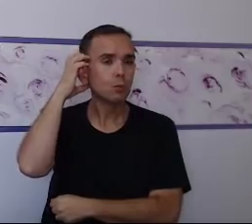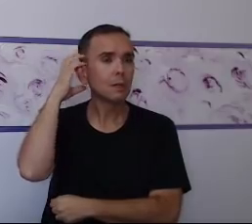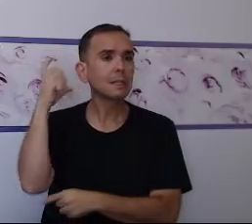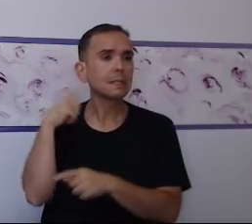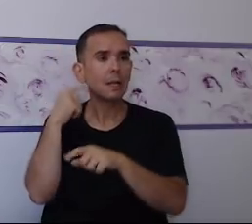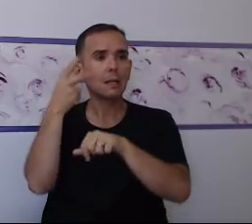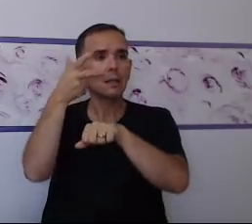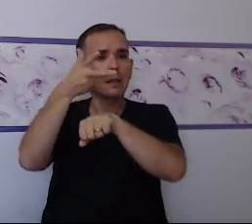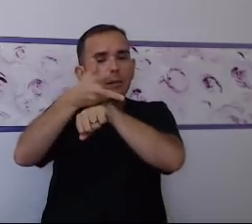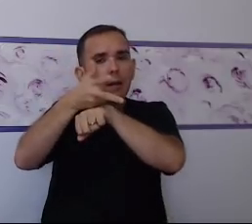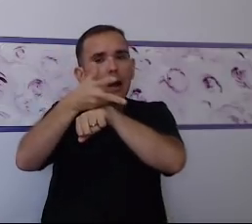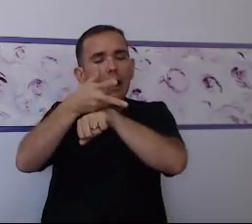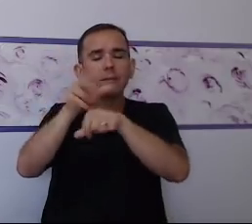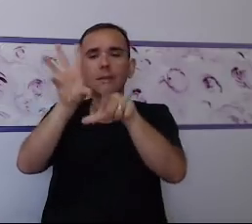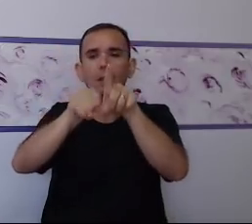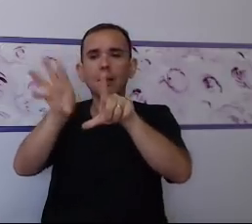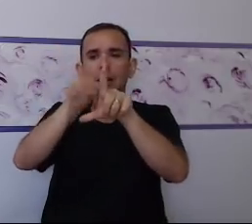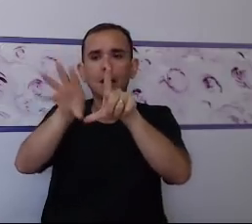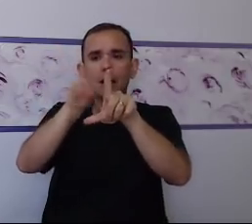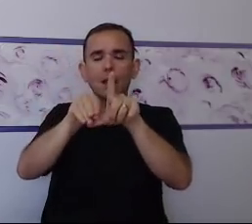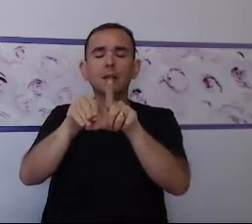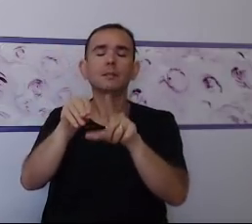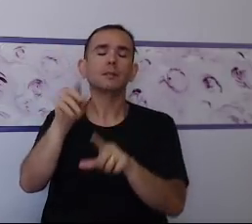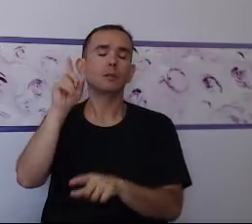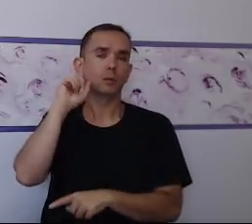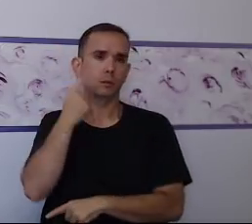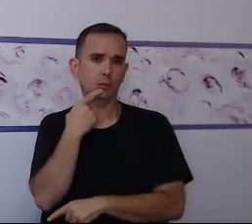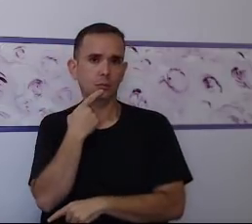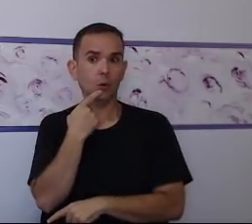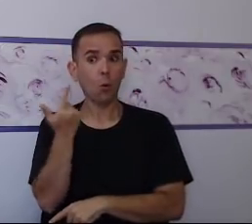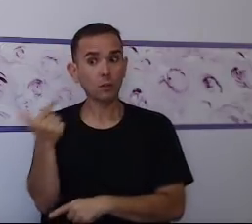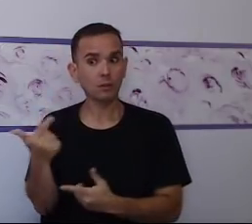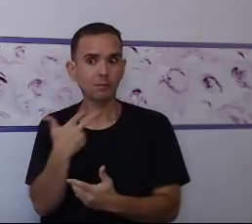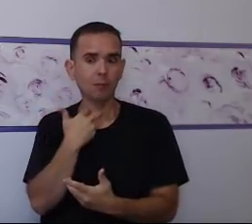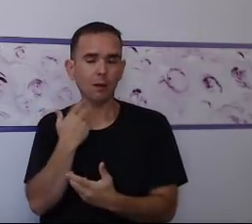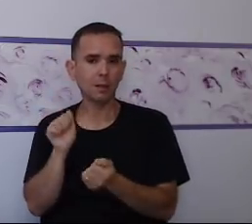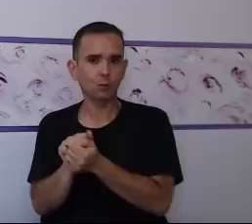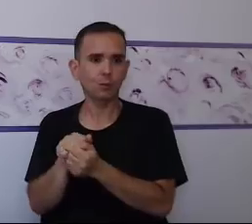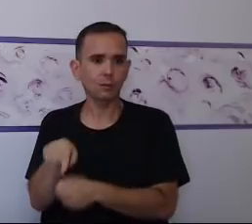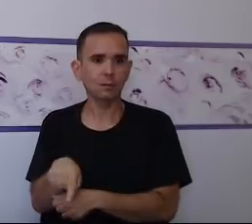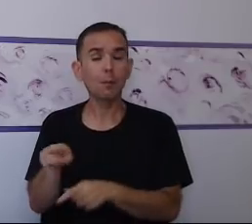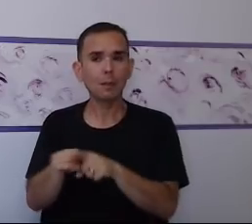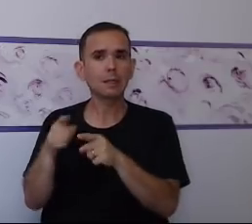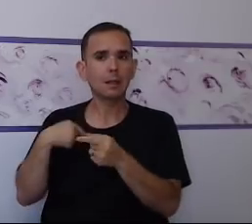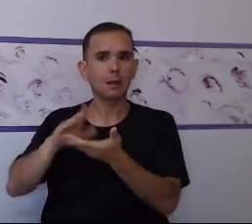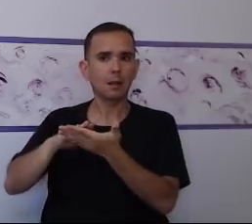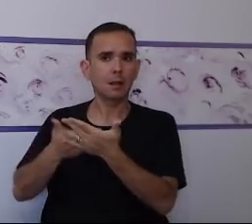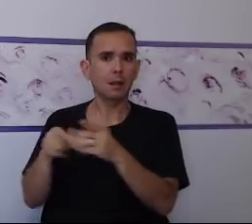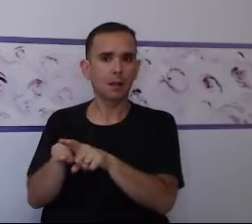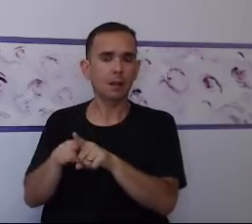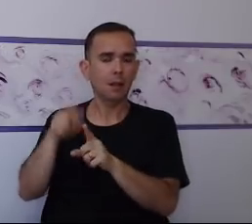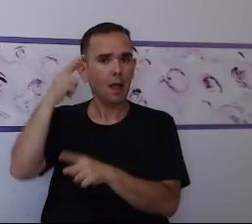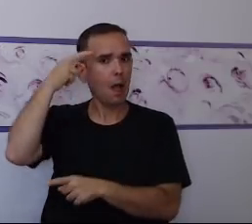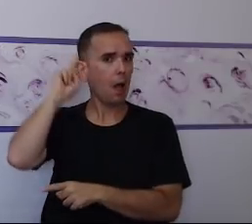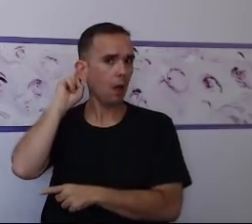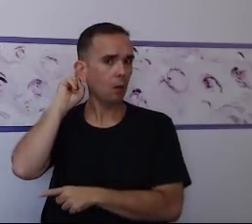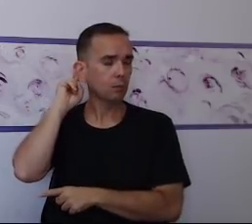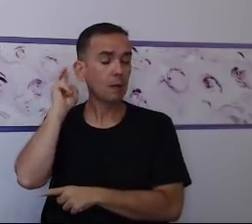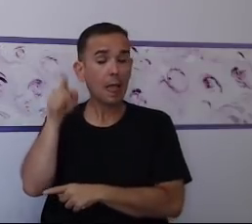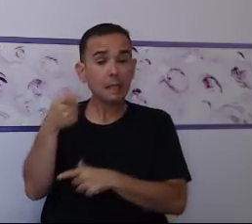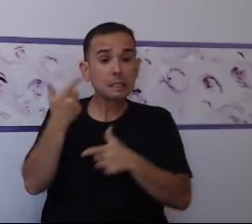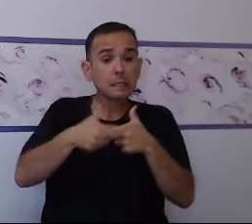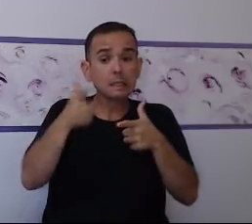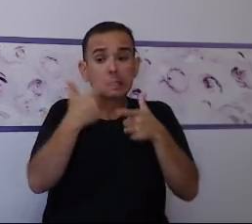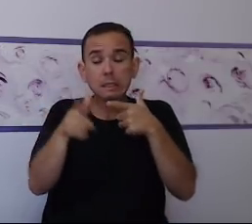gravando a live da surdez. Então, hoje ela não pôde estar conosco, que ela também é intérprete, tá? Então, essas